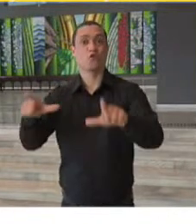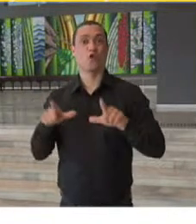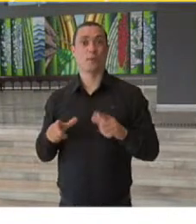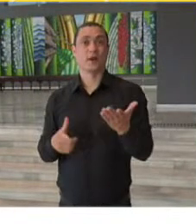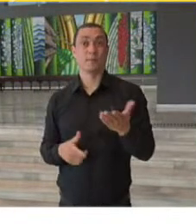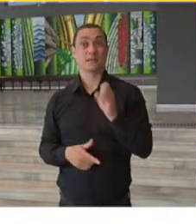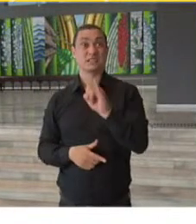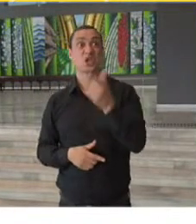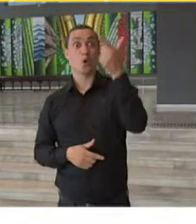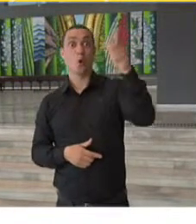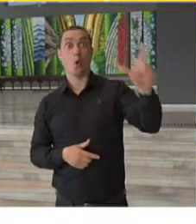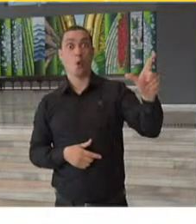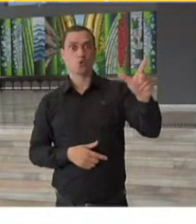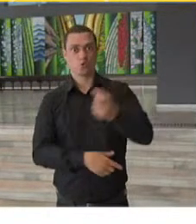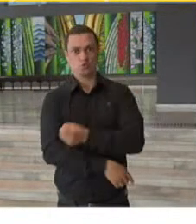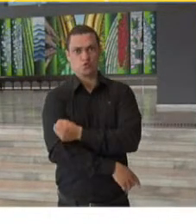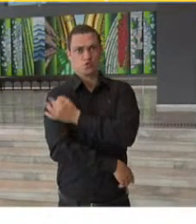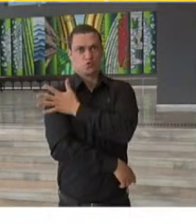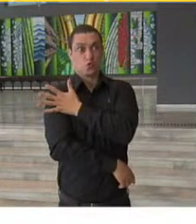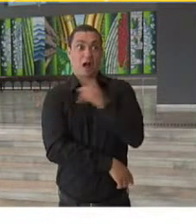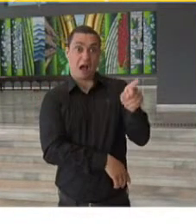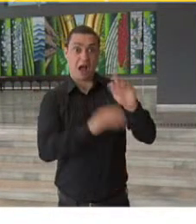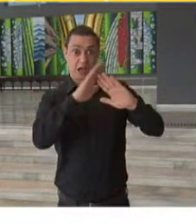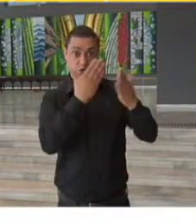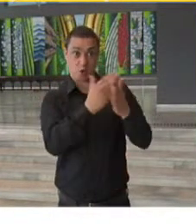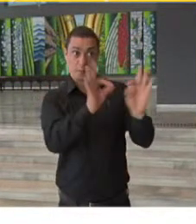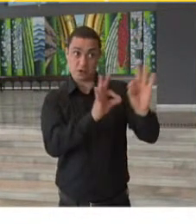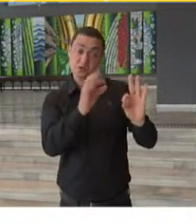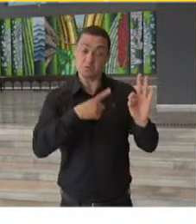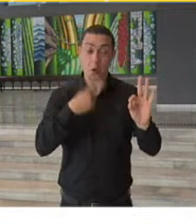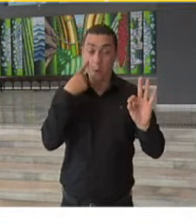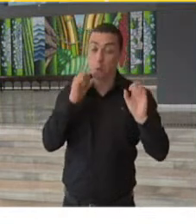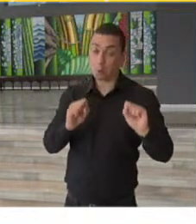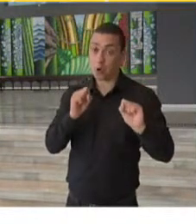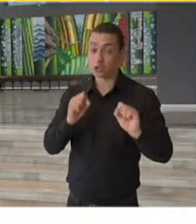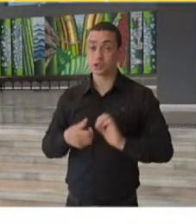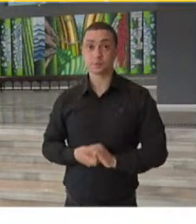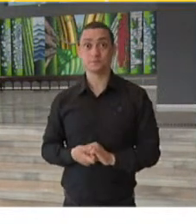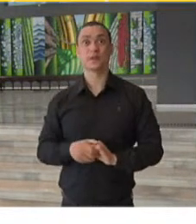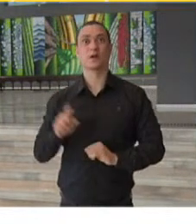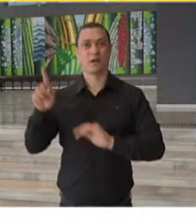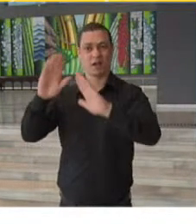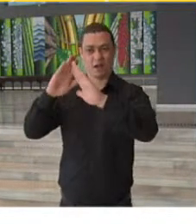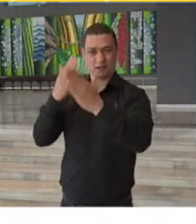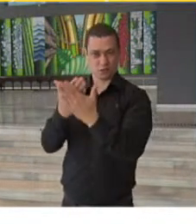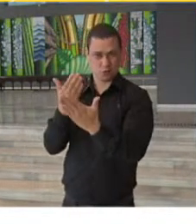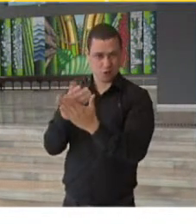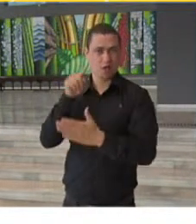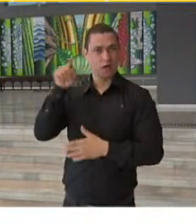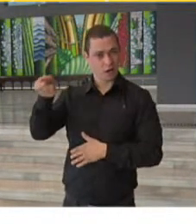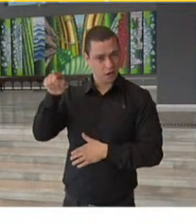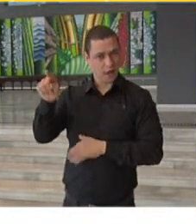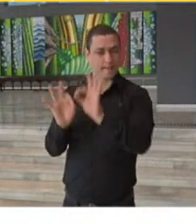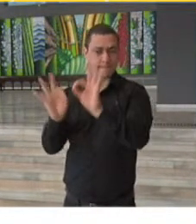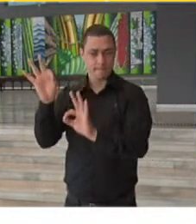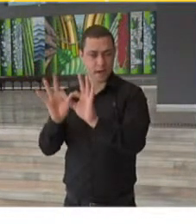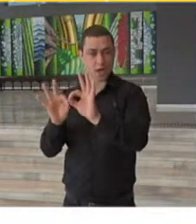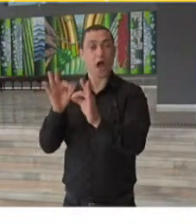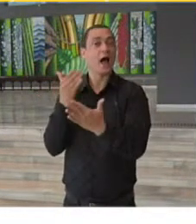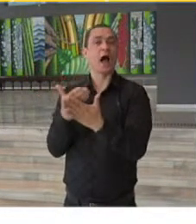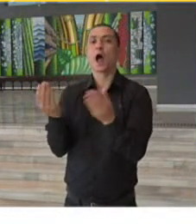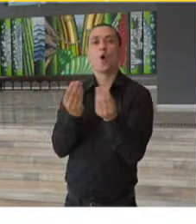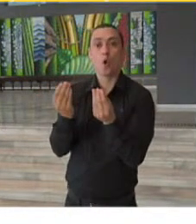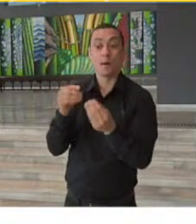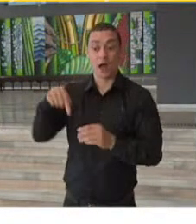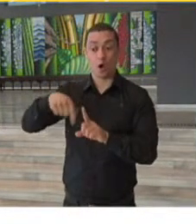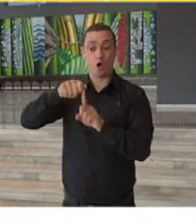séries, se estiver no planejamento da escola. As escolas devem apresentar, então, um plano de retorno, opcional ainda no